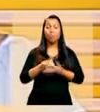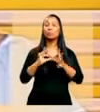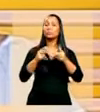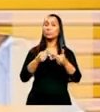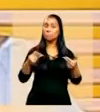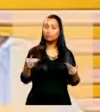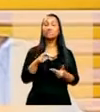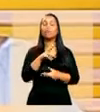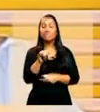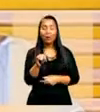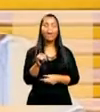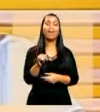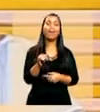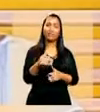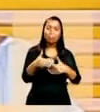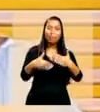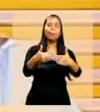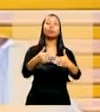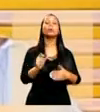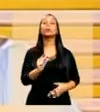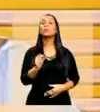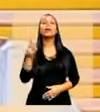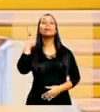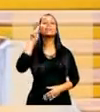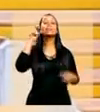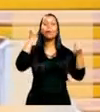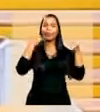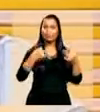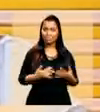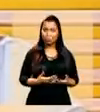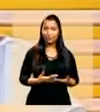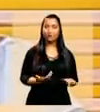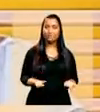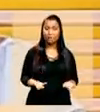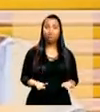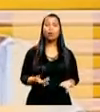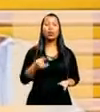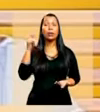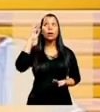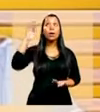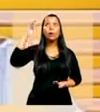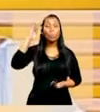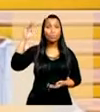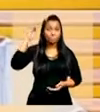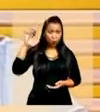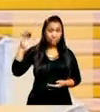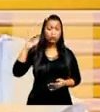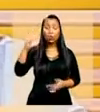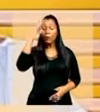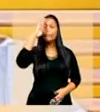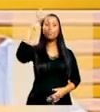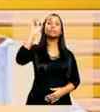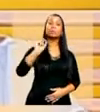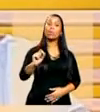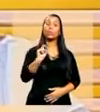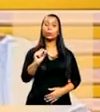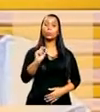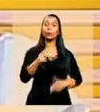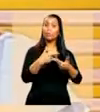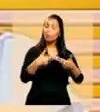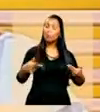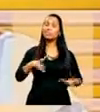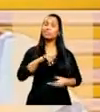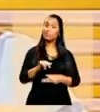Então, tudo isso você vai... Porque, na verdade, o que é a narração de história? É um lúdico, mas acima de tudo,